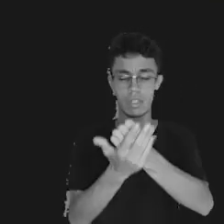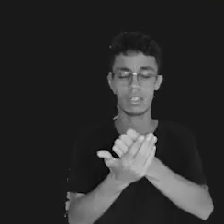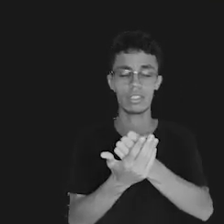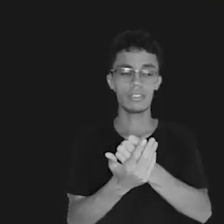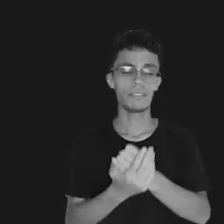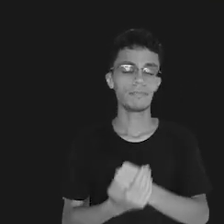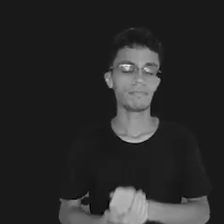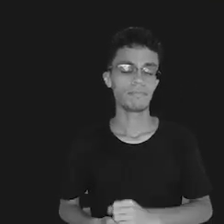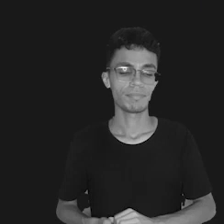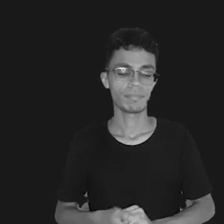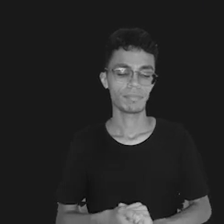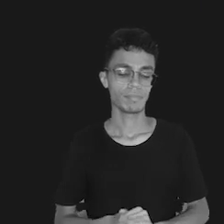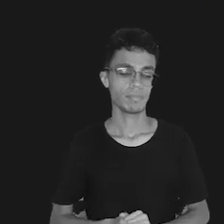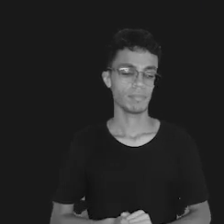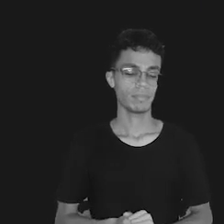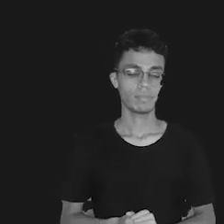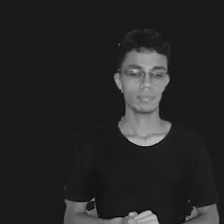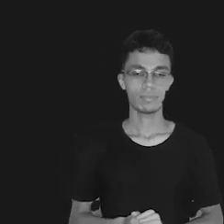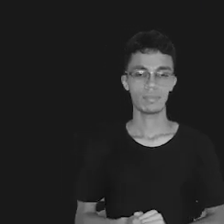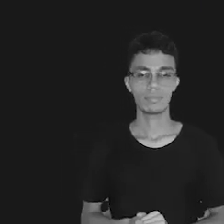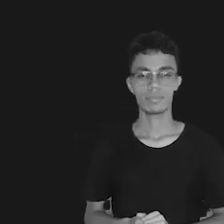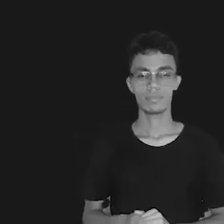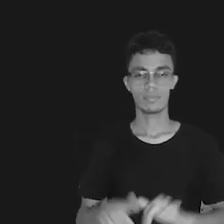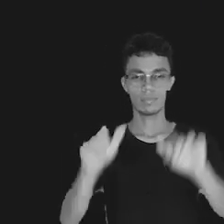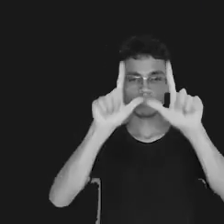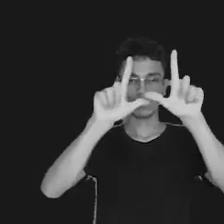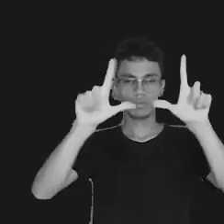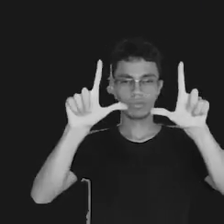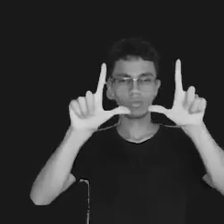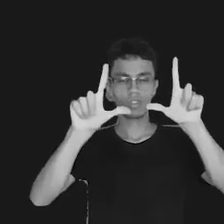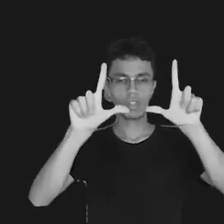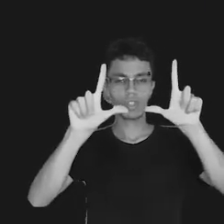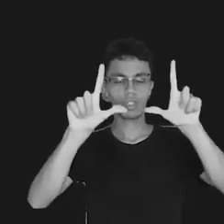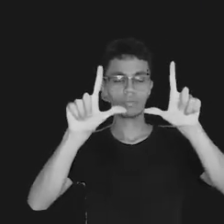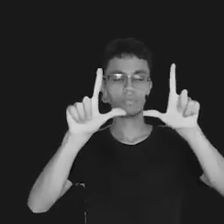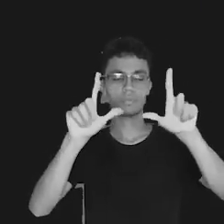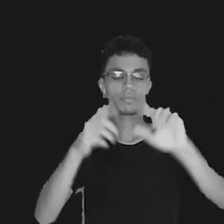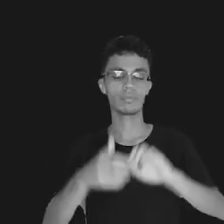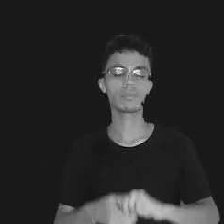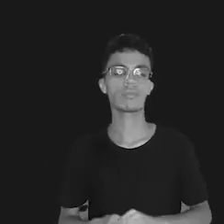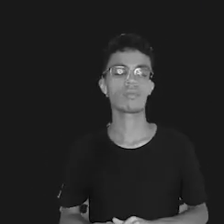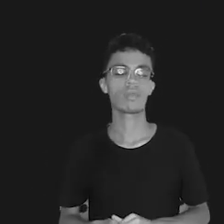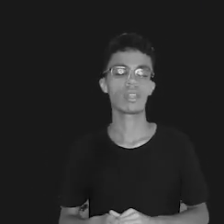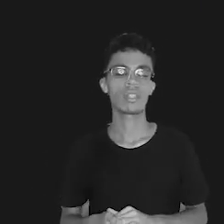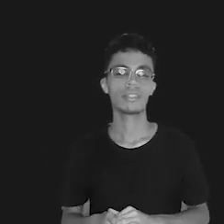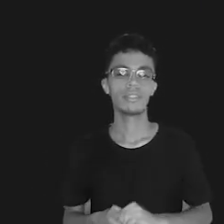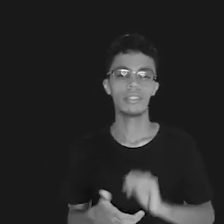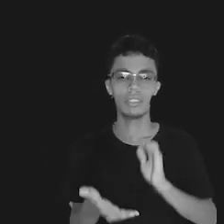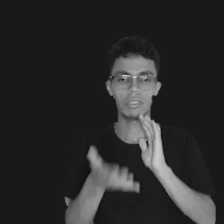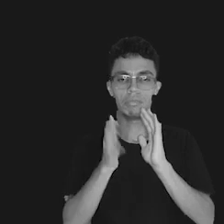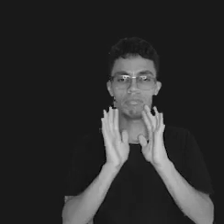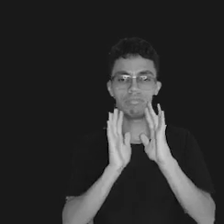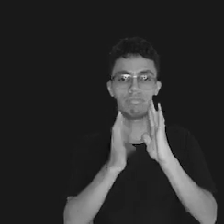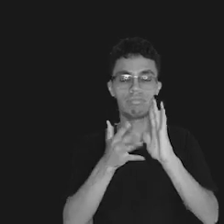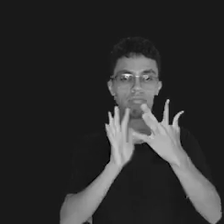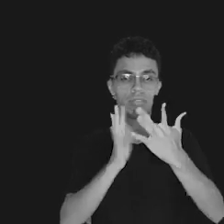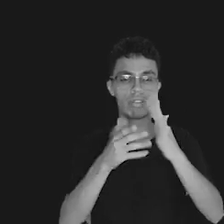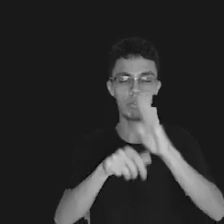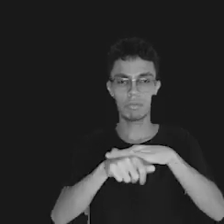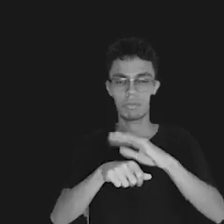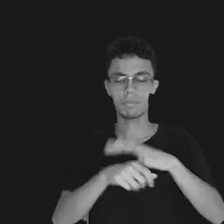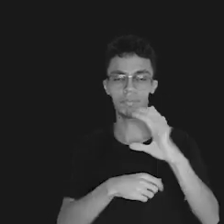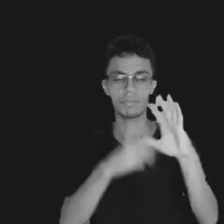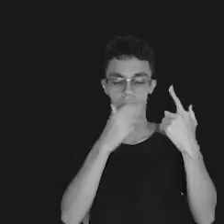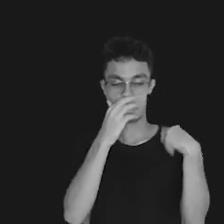esse formato, enfim, do quadrado e etc., essa coisa da encenação para o Zoom, ela é